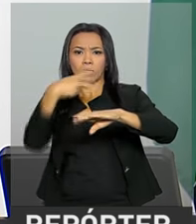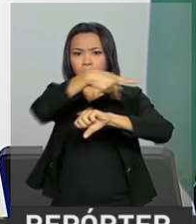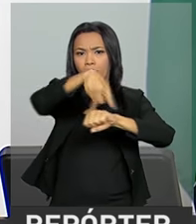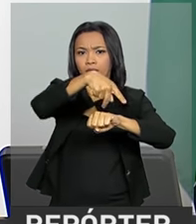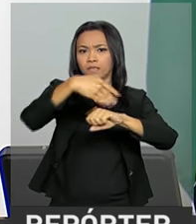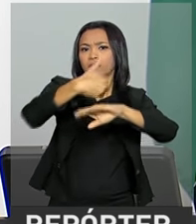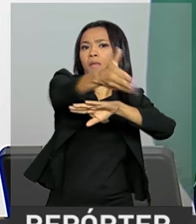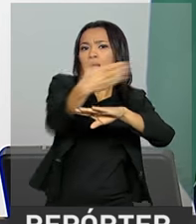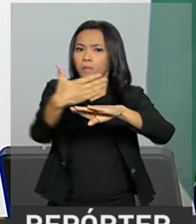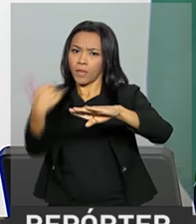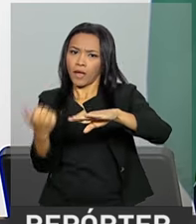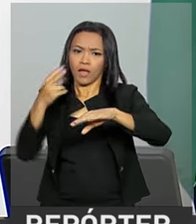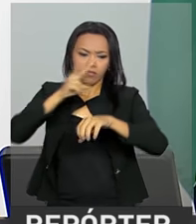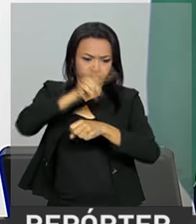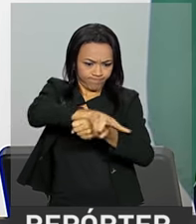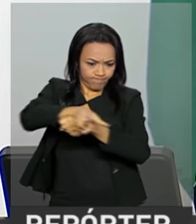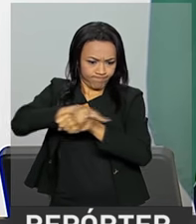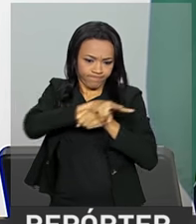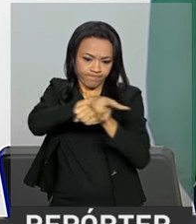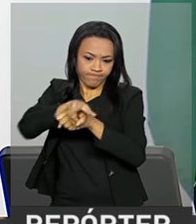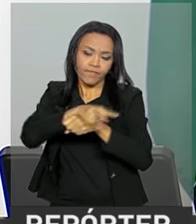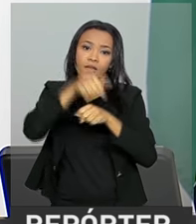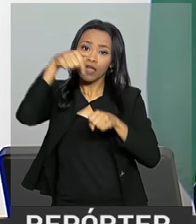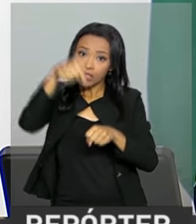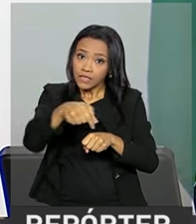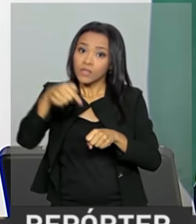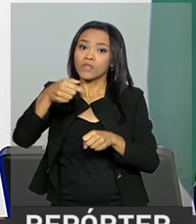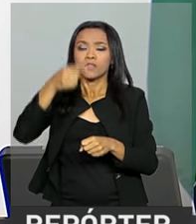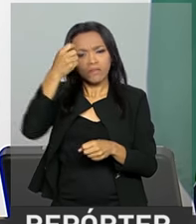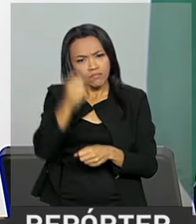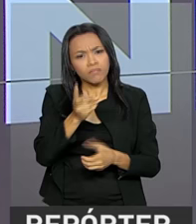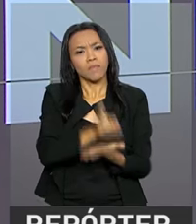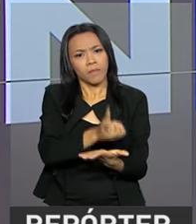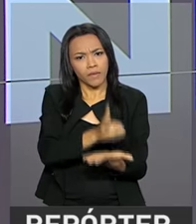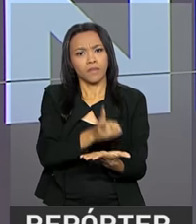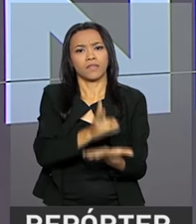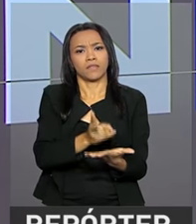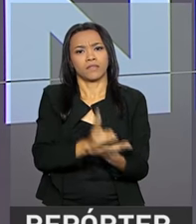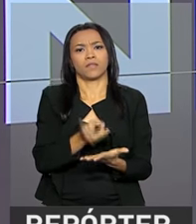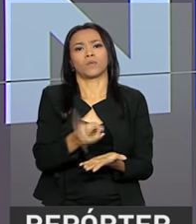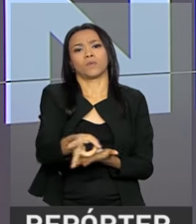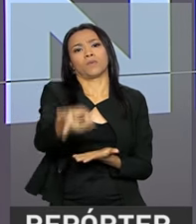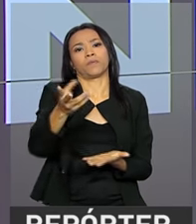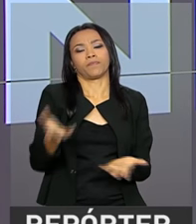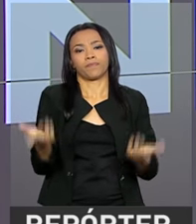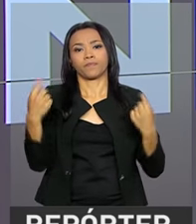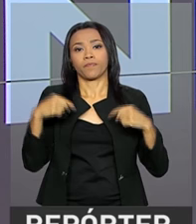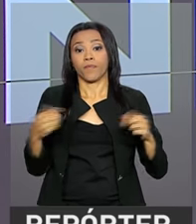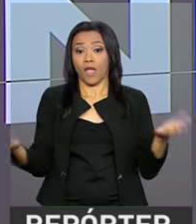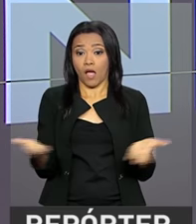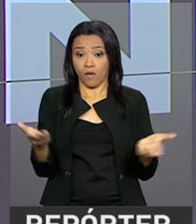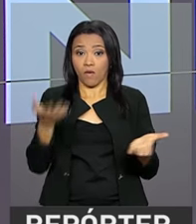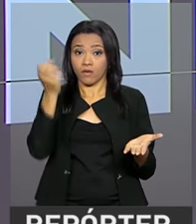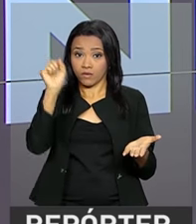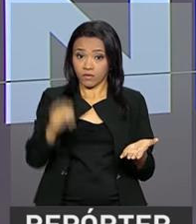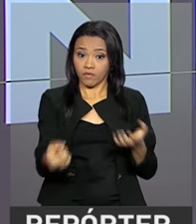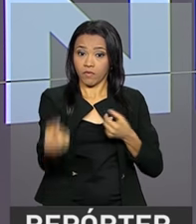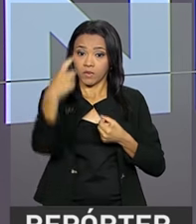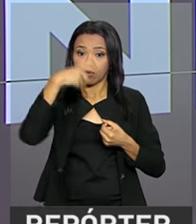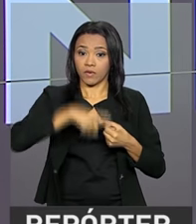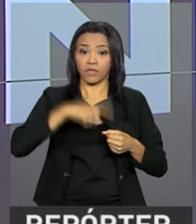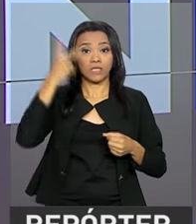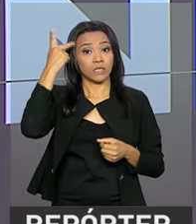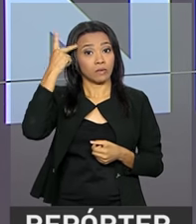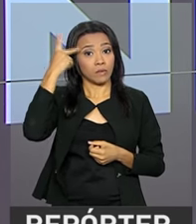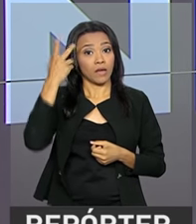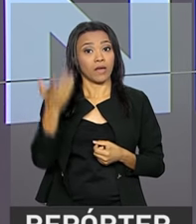eram episódicas, nós estamos transformando-as em permanentes. Olha, agora sim, a gente vai retornar a Ribeirão Preto, lá em